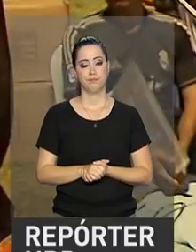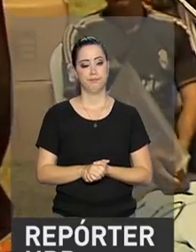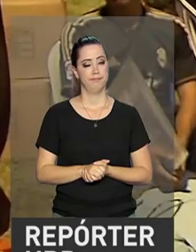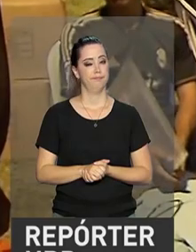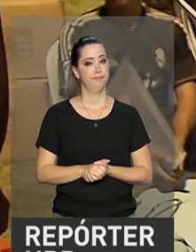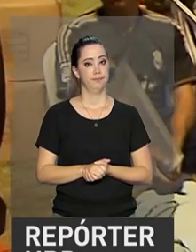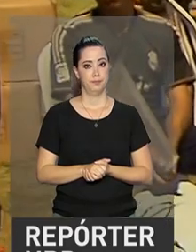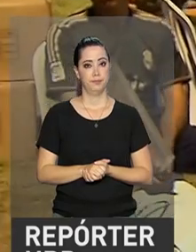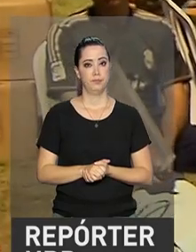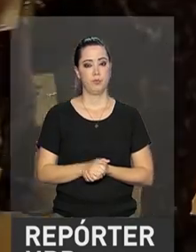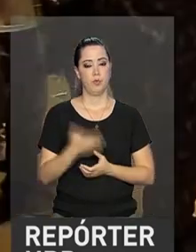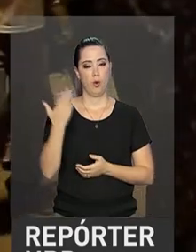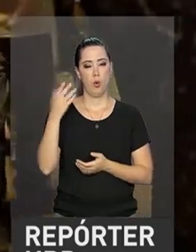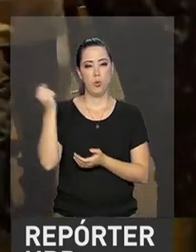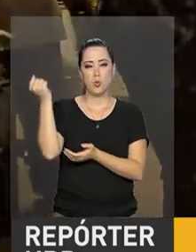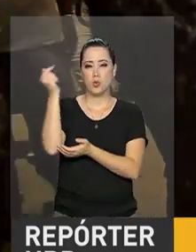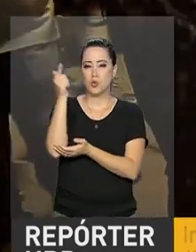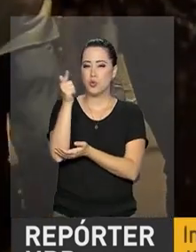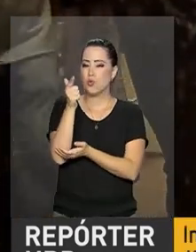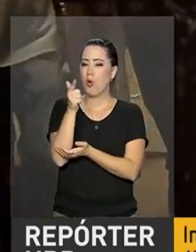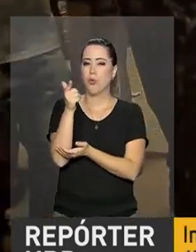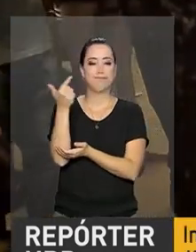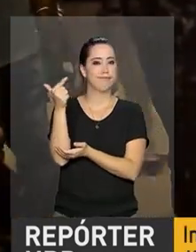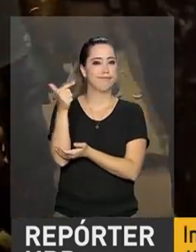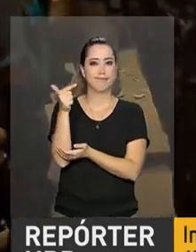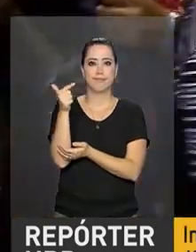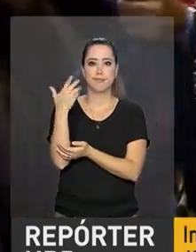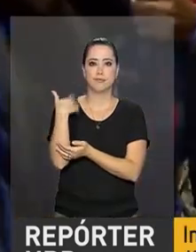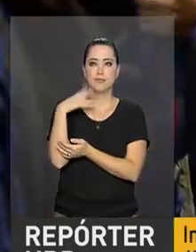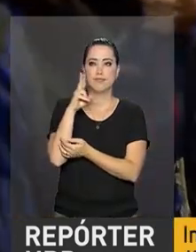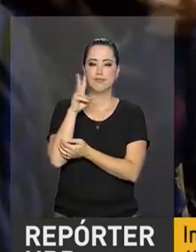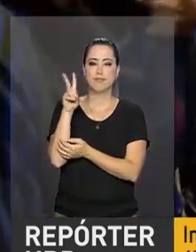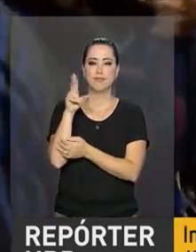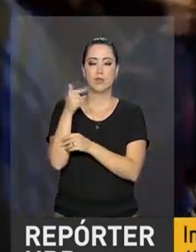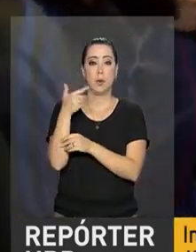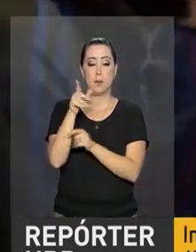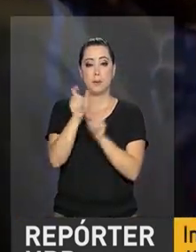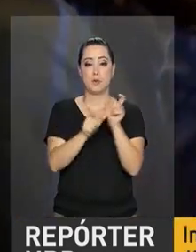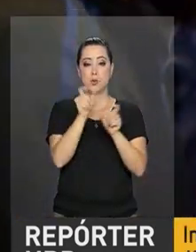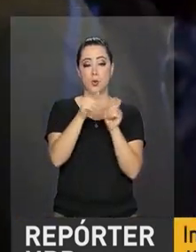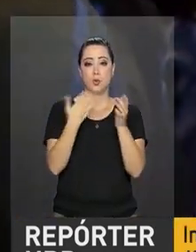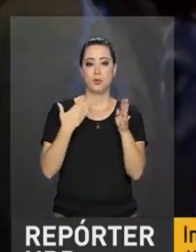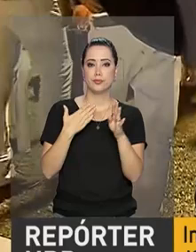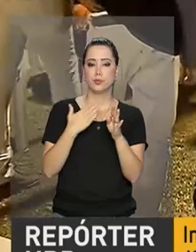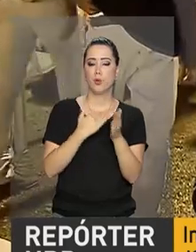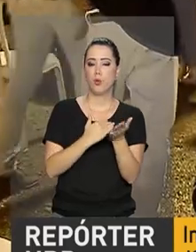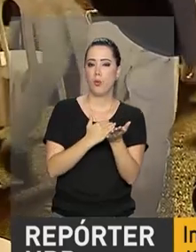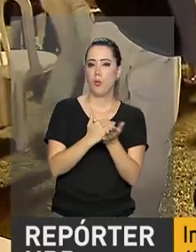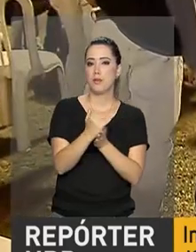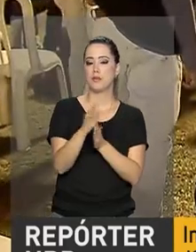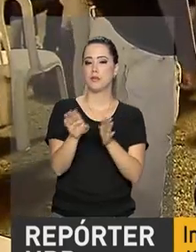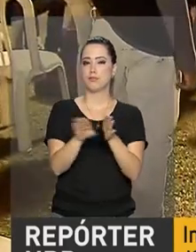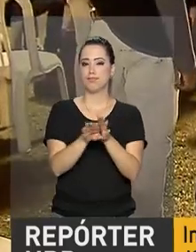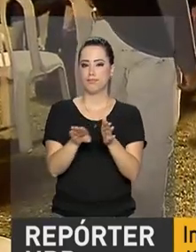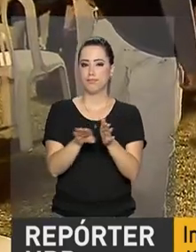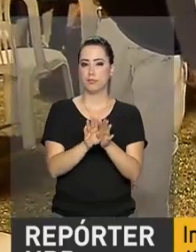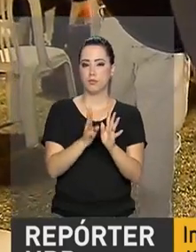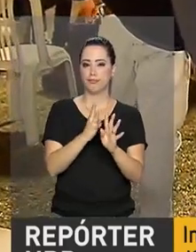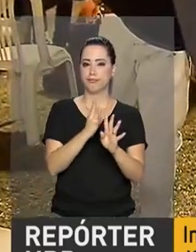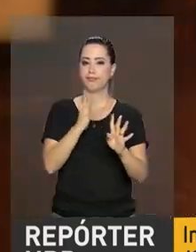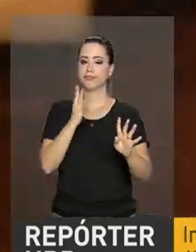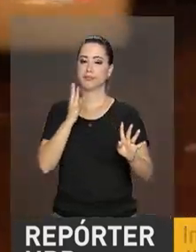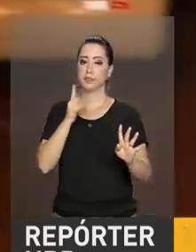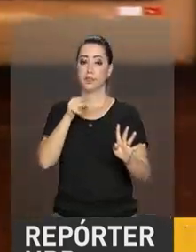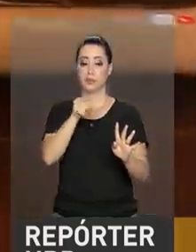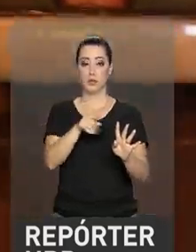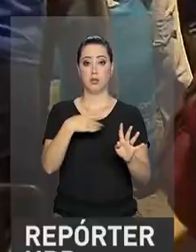Os primeiros raios de sol ainda nem tinham surgido no horizonte quando os imigrantes venezuelanos começaram a jornada rumo a São